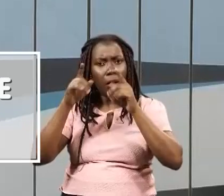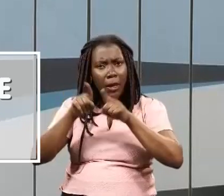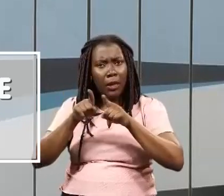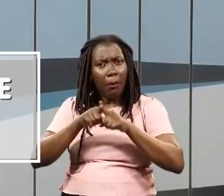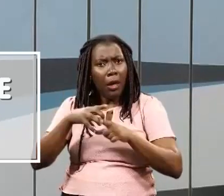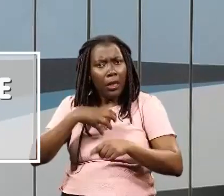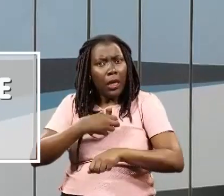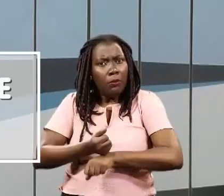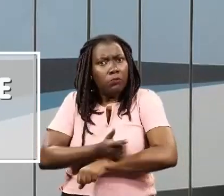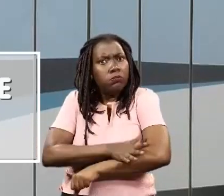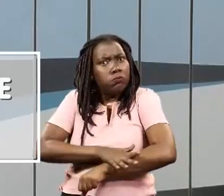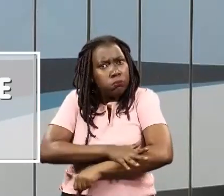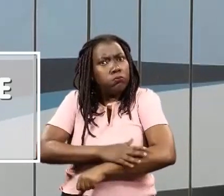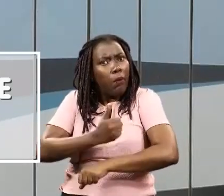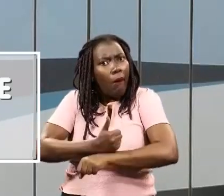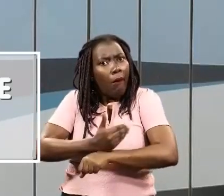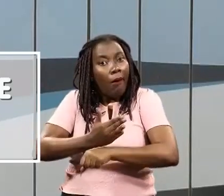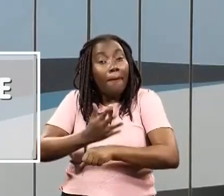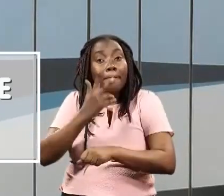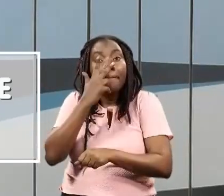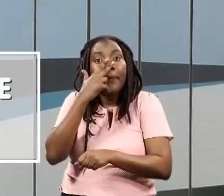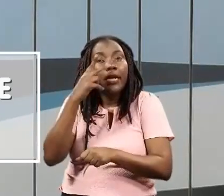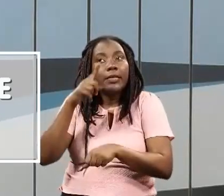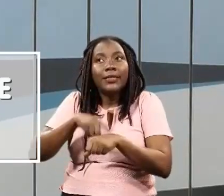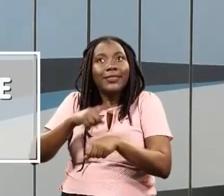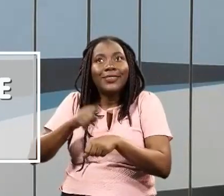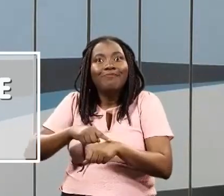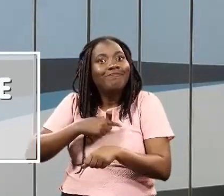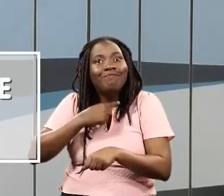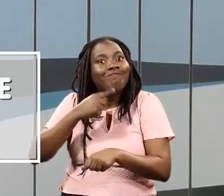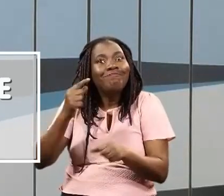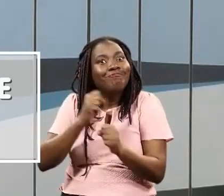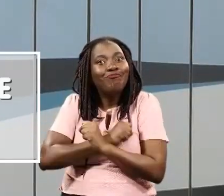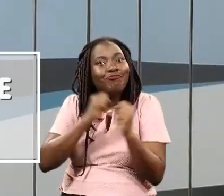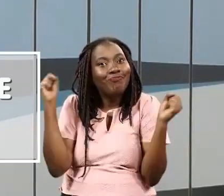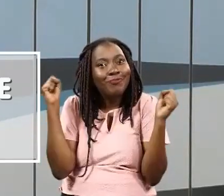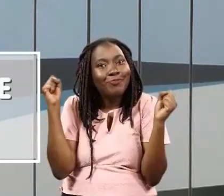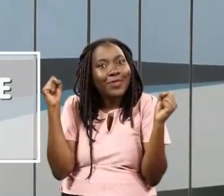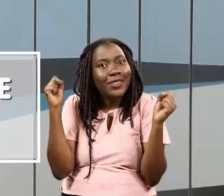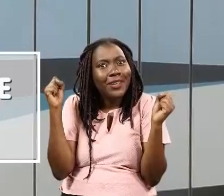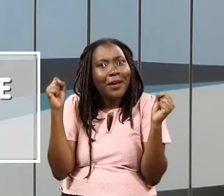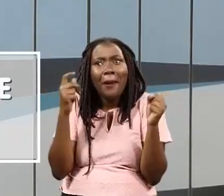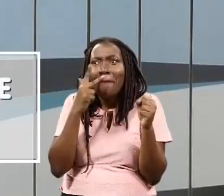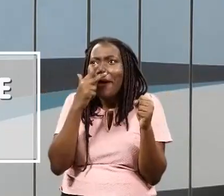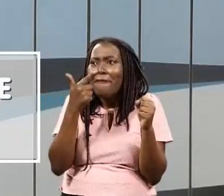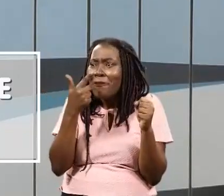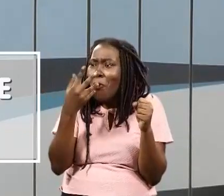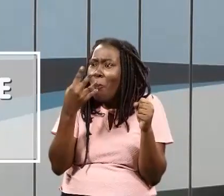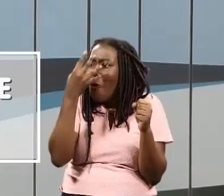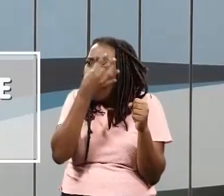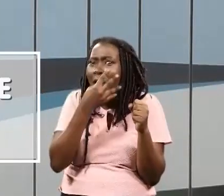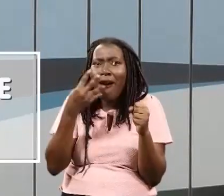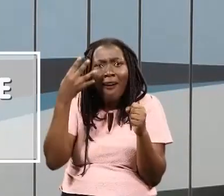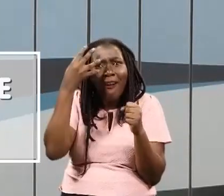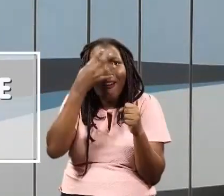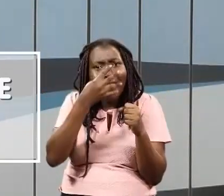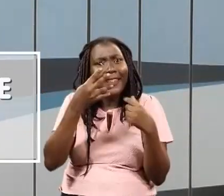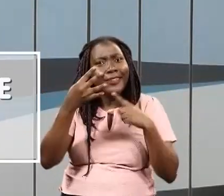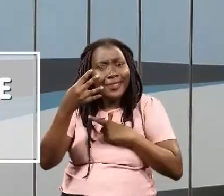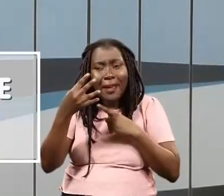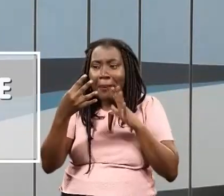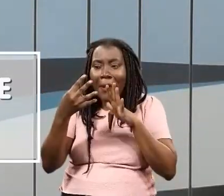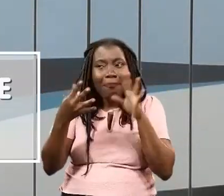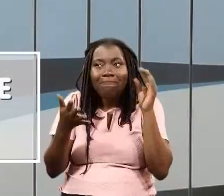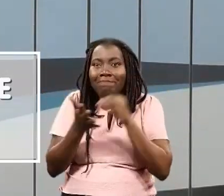emoções o tempo todo, Sim. é que parece que o tempo não é suficiente. Parece que o dia tem 24 horas, mas